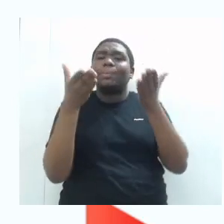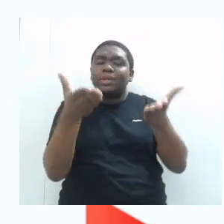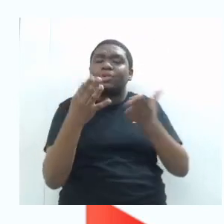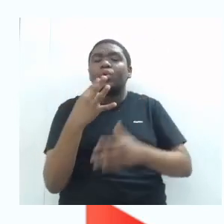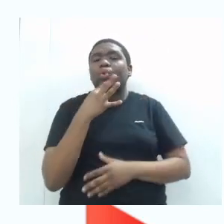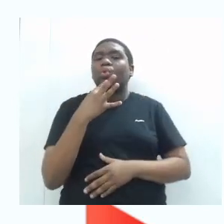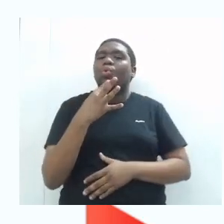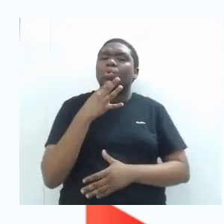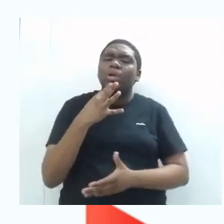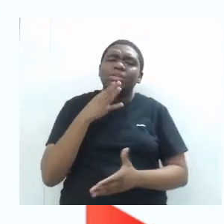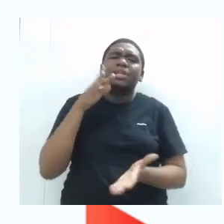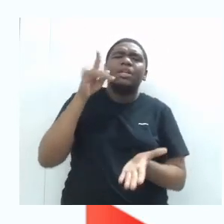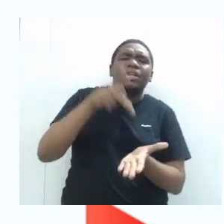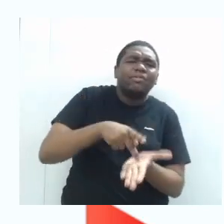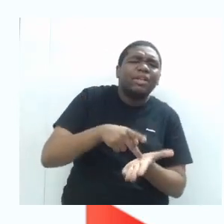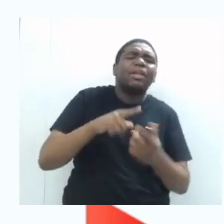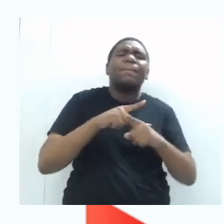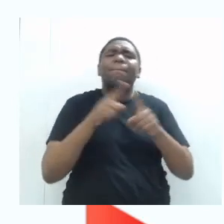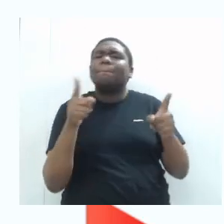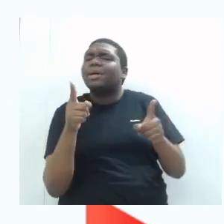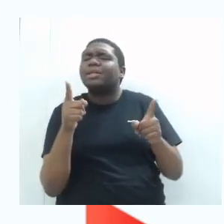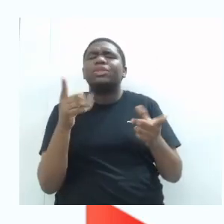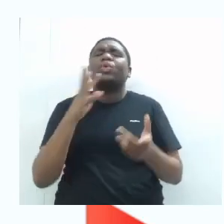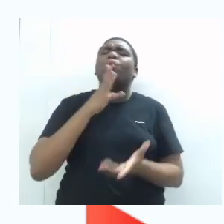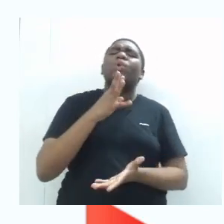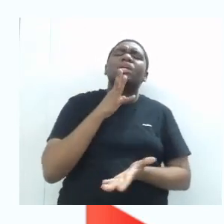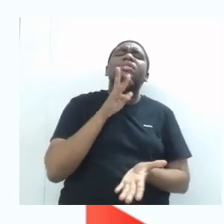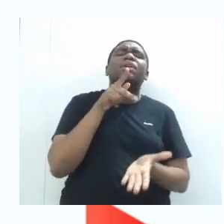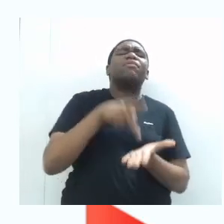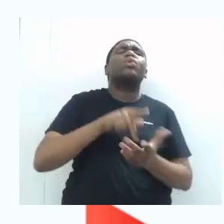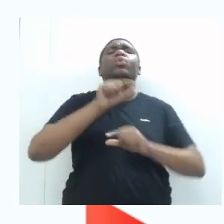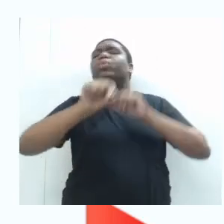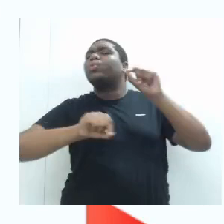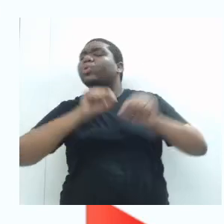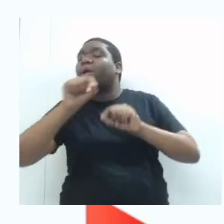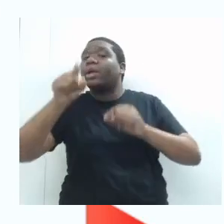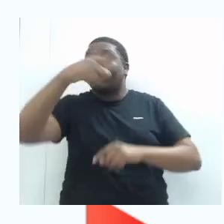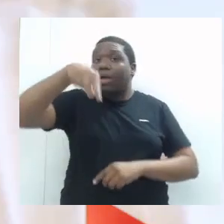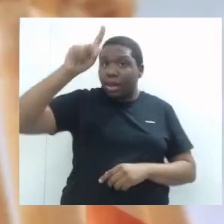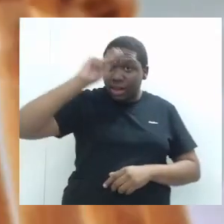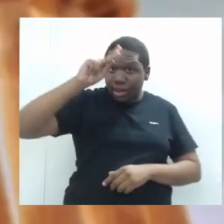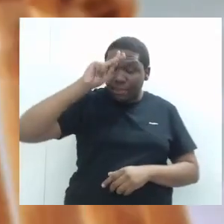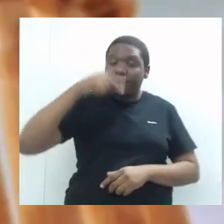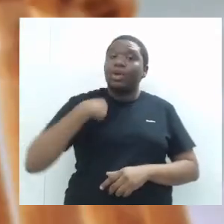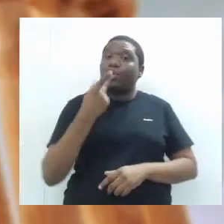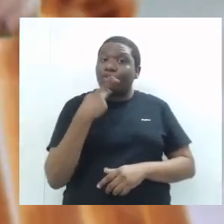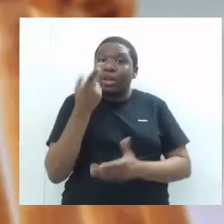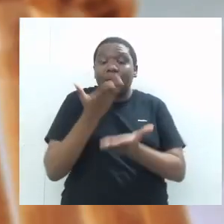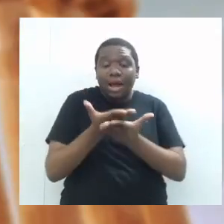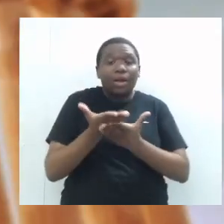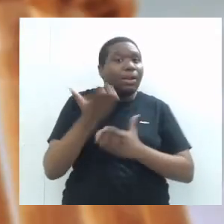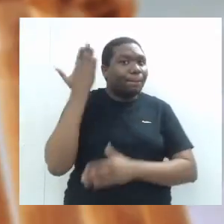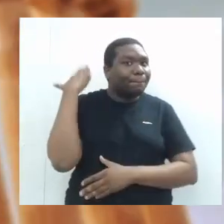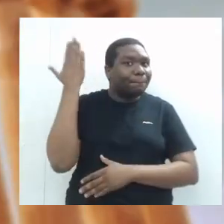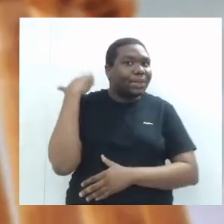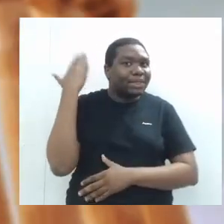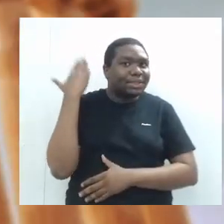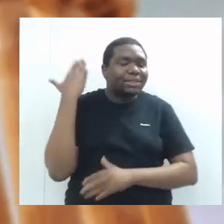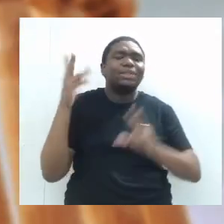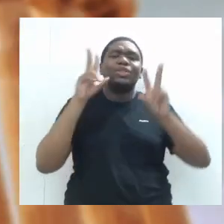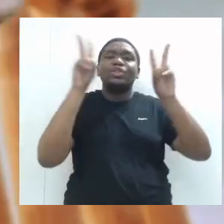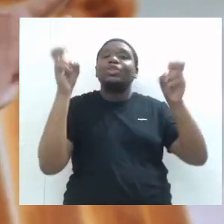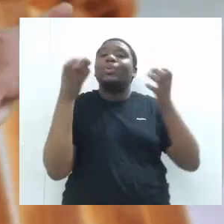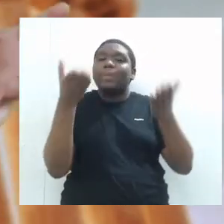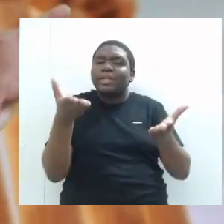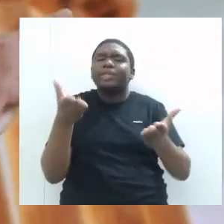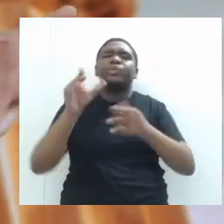conhecer, mas afinal, o que é conhecer? Lembram quando eu falei a vocês, em aulas passadas, a questão de quê? Do que é